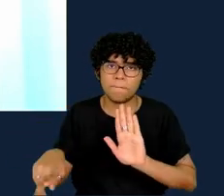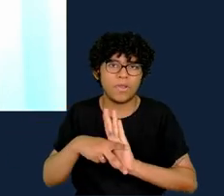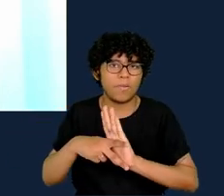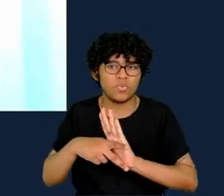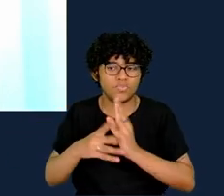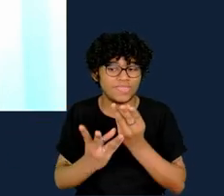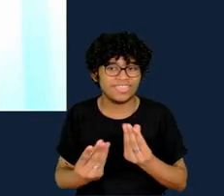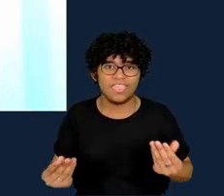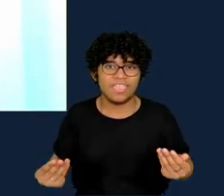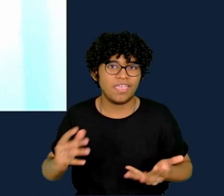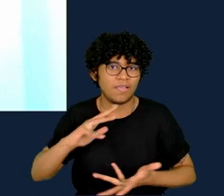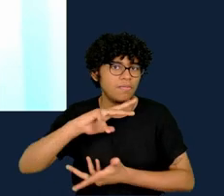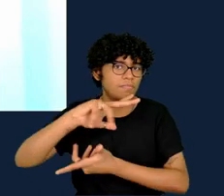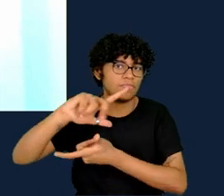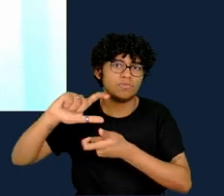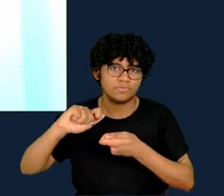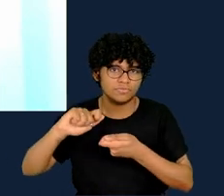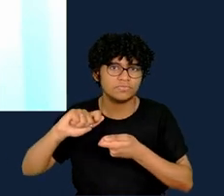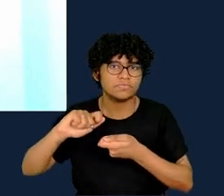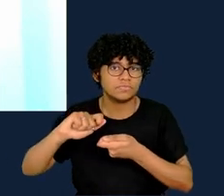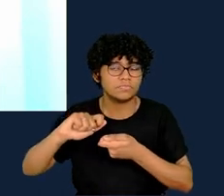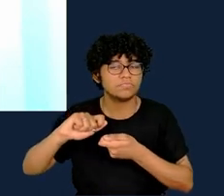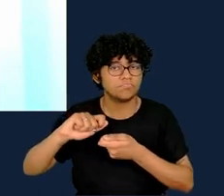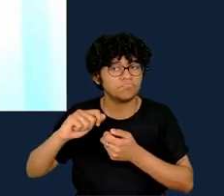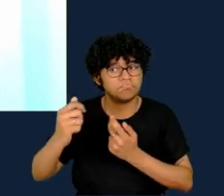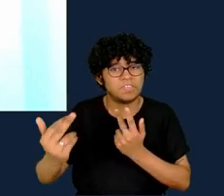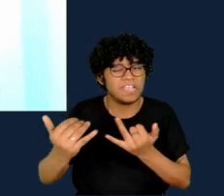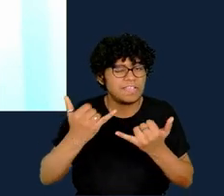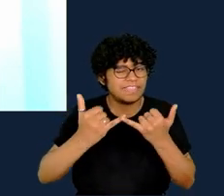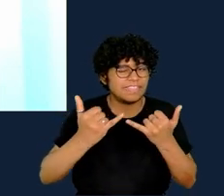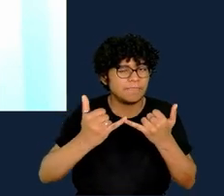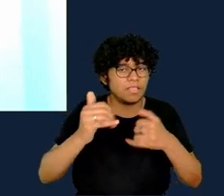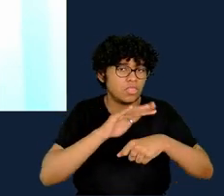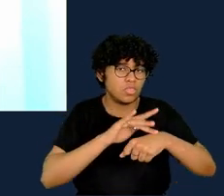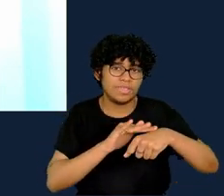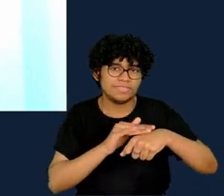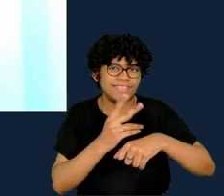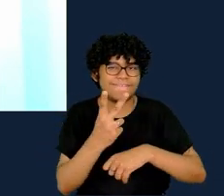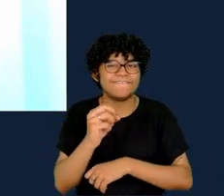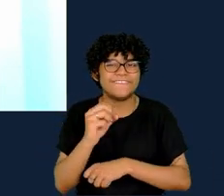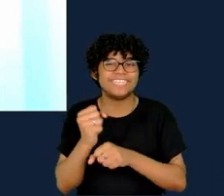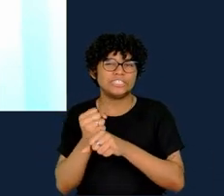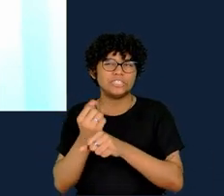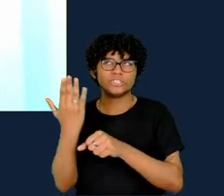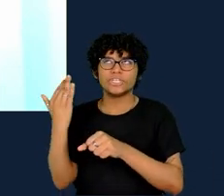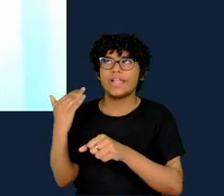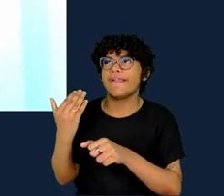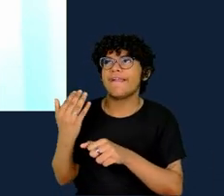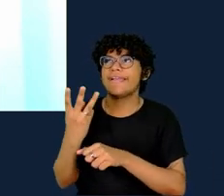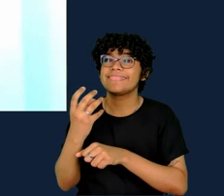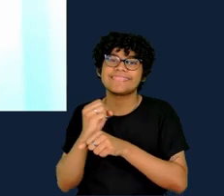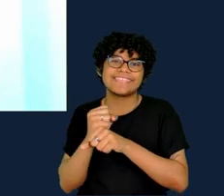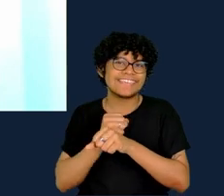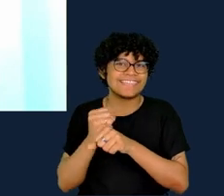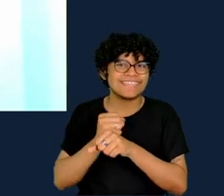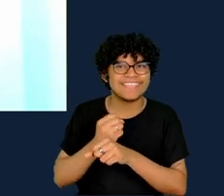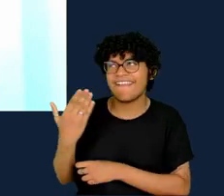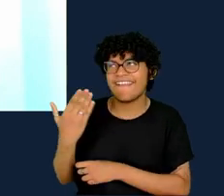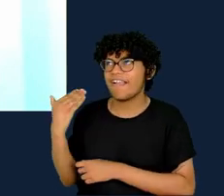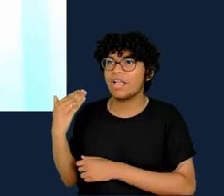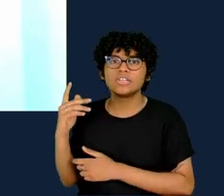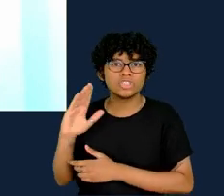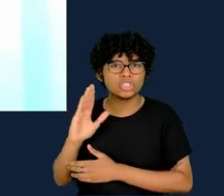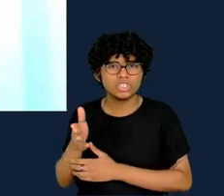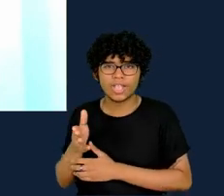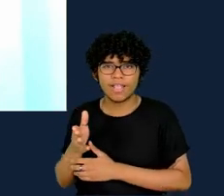Assim como a doença, né? A doença, há uns 20 anos atrás, 30 anos atrás, já era previsto pelos